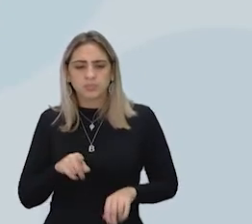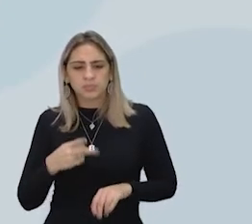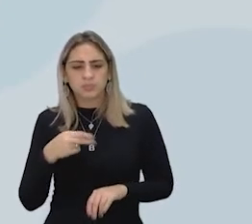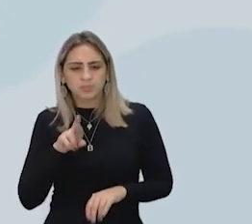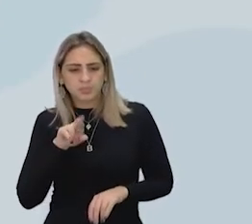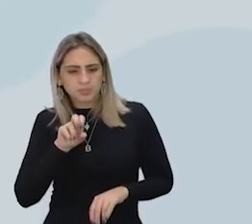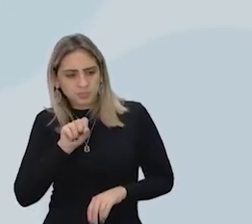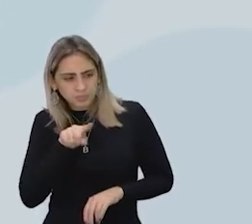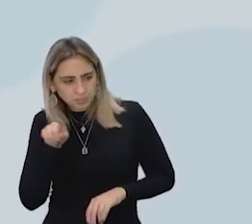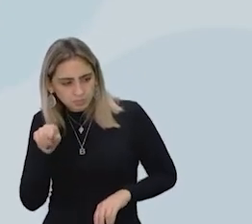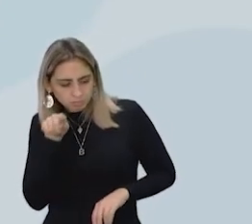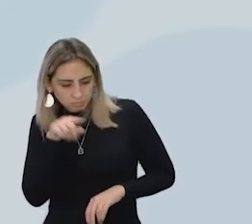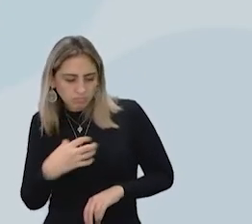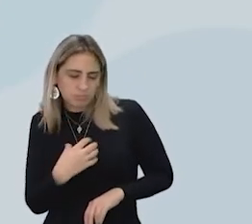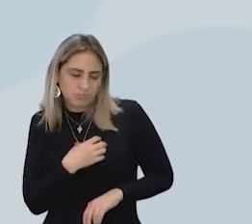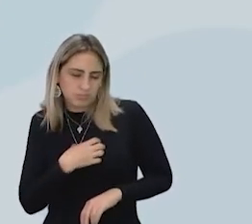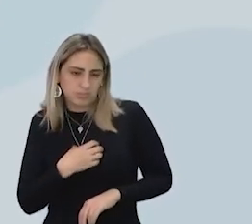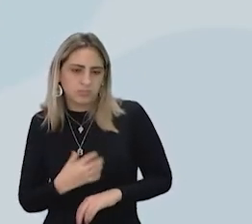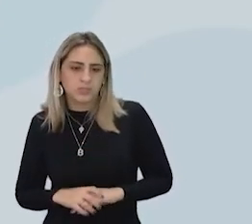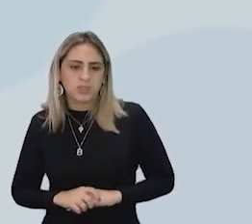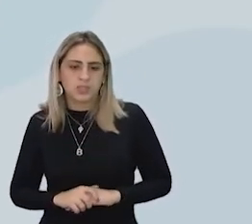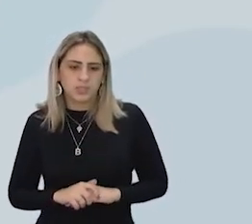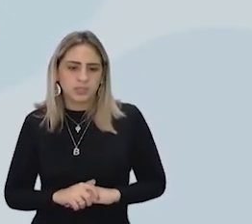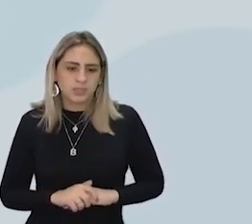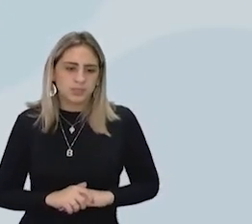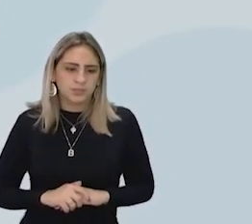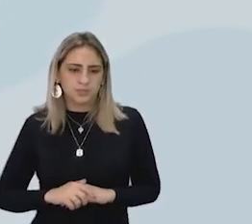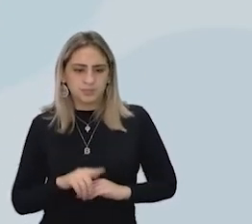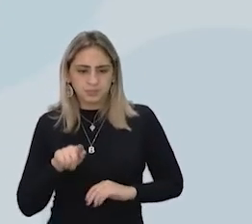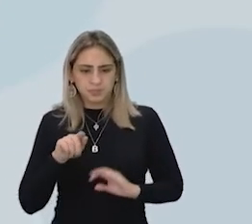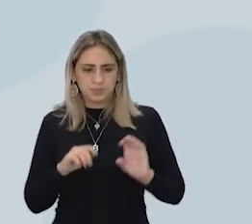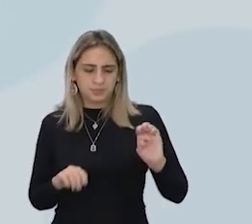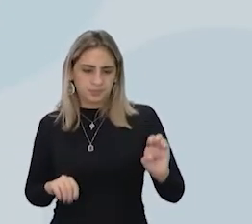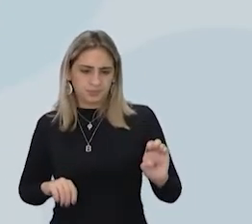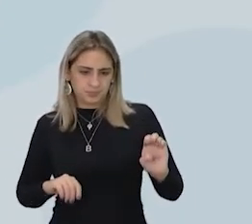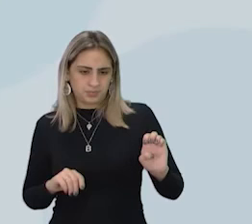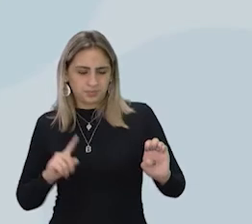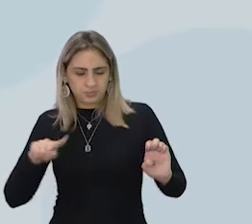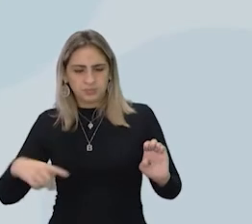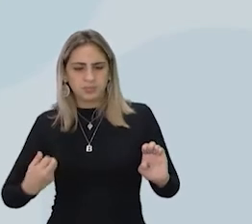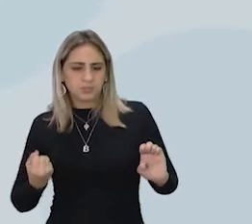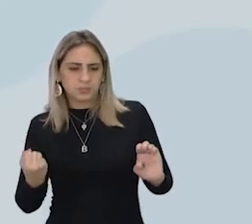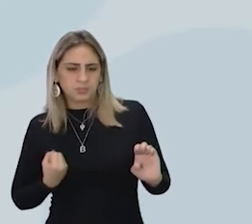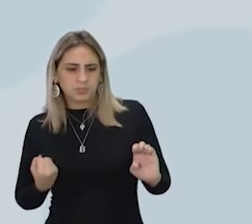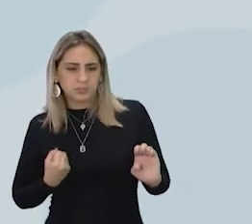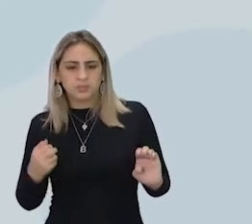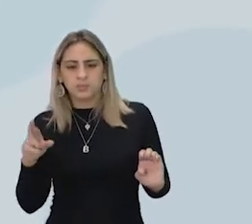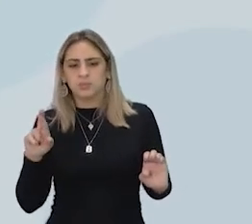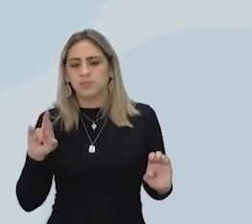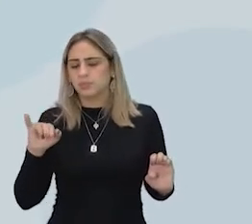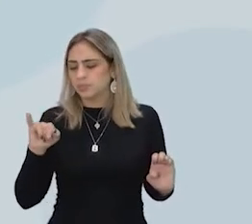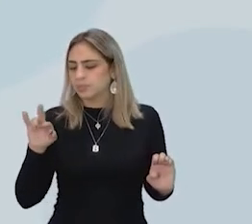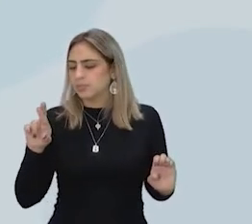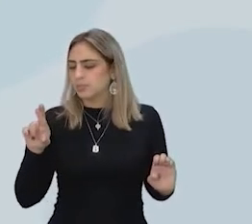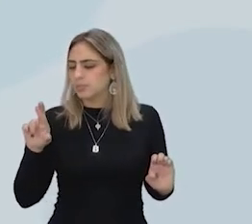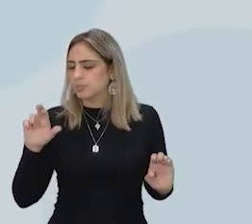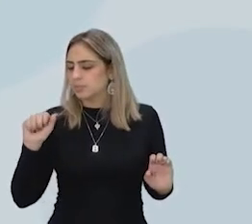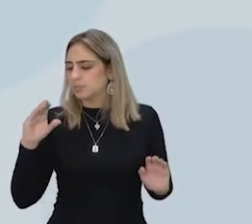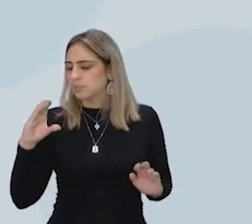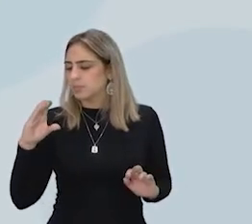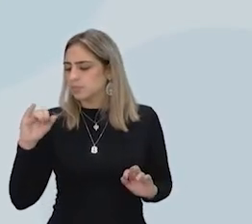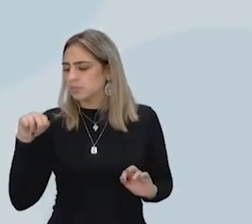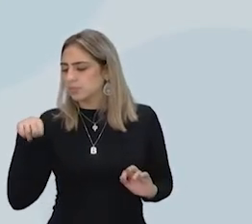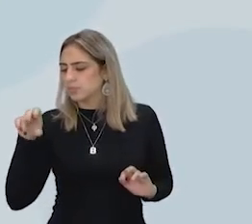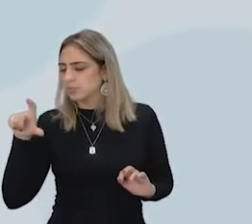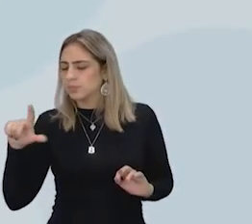pressão atmosférica nessa situação. Este E aqui, ó, é um número irracional igual ao